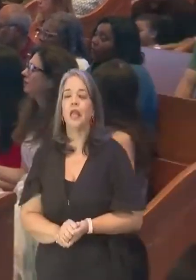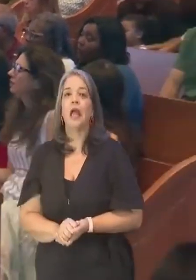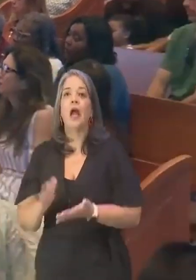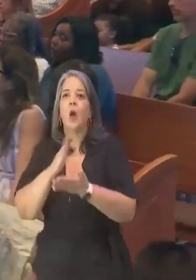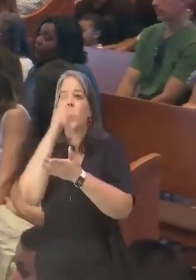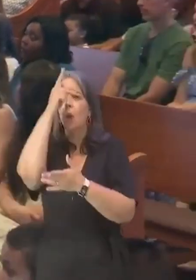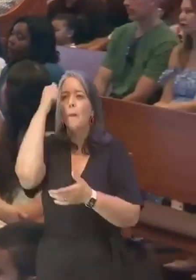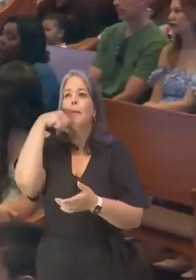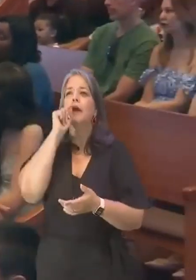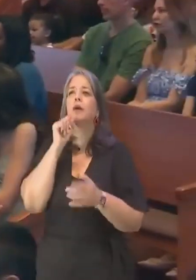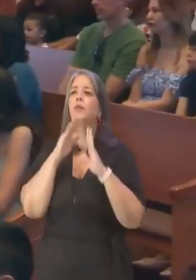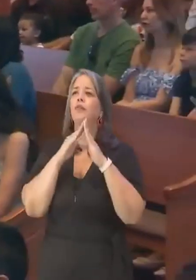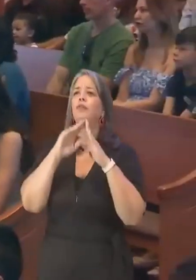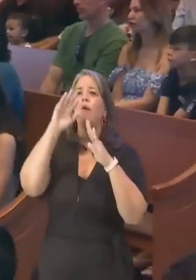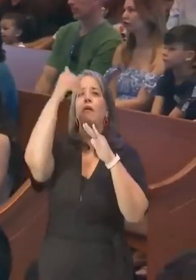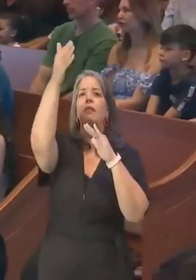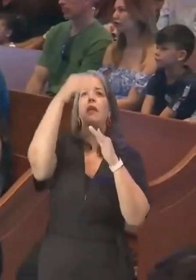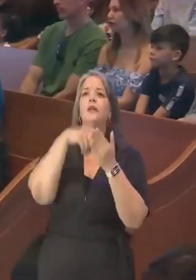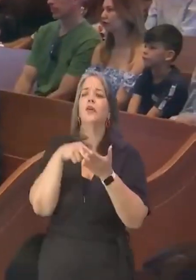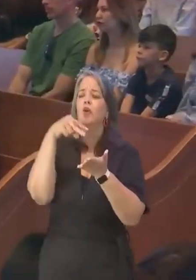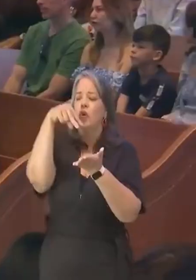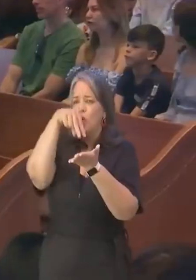Alguma mãe, por gentileza, aí atrás.